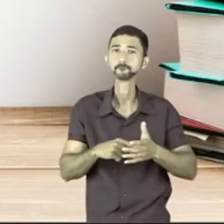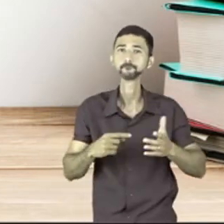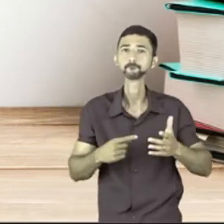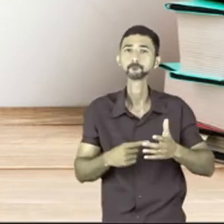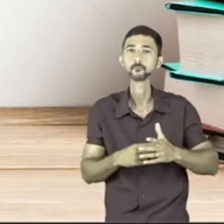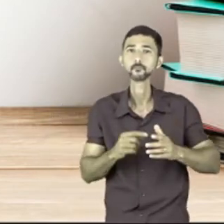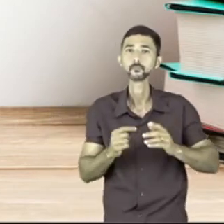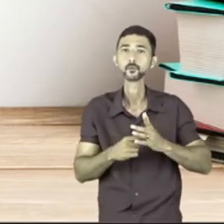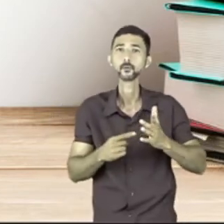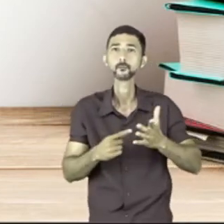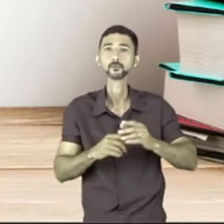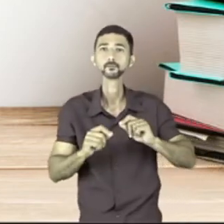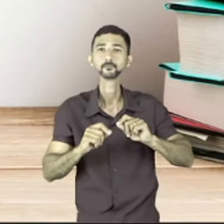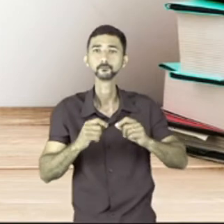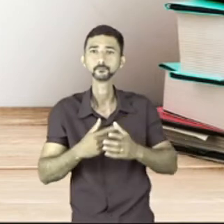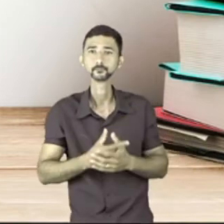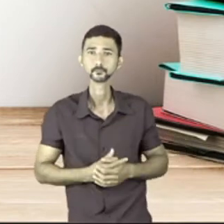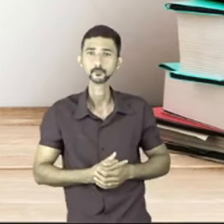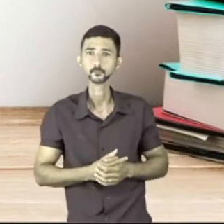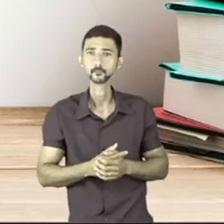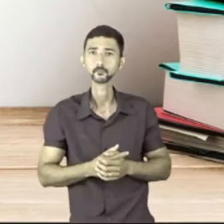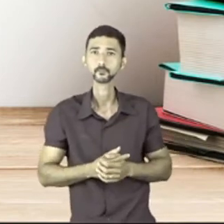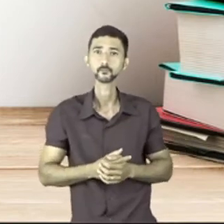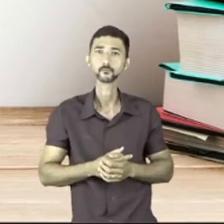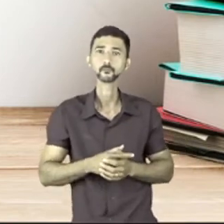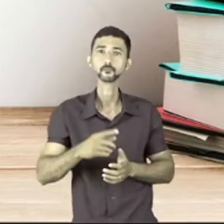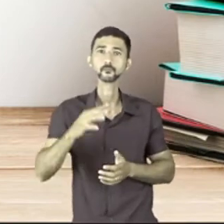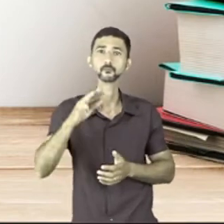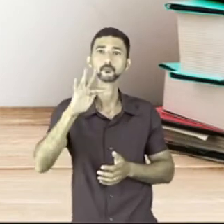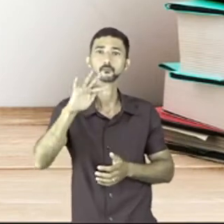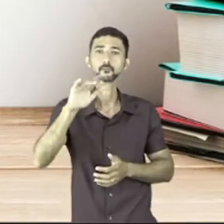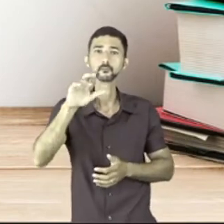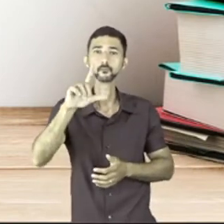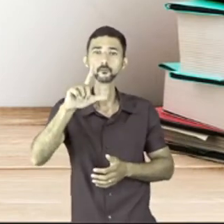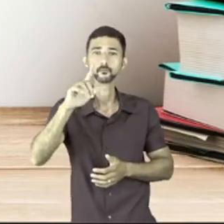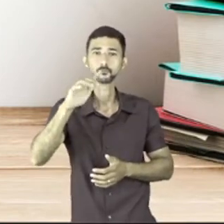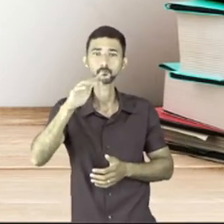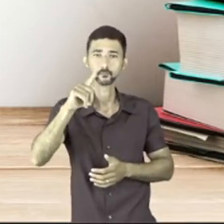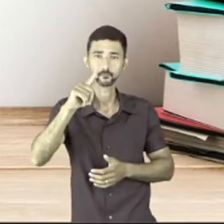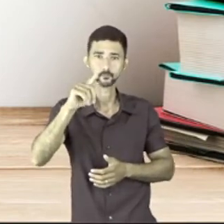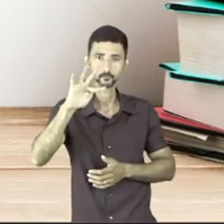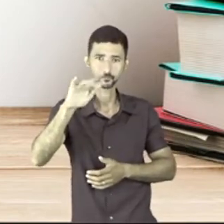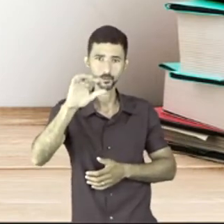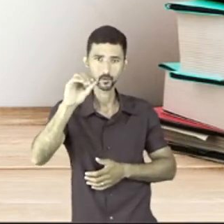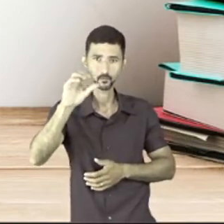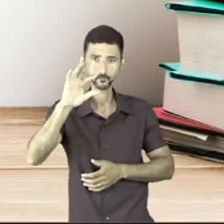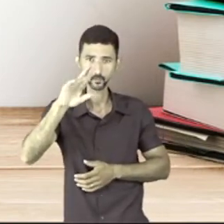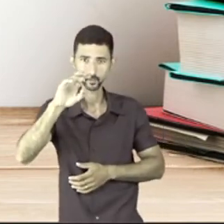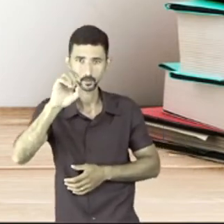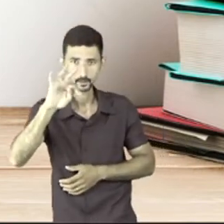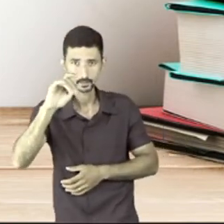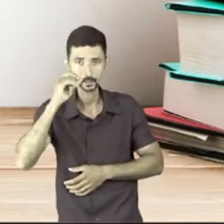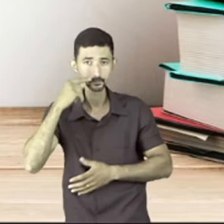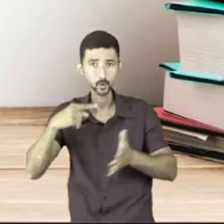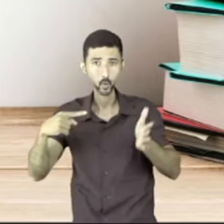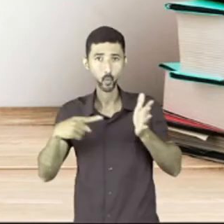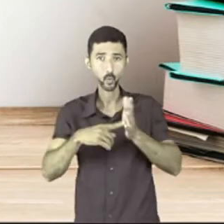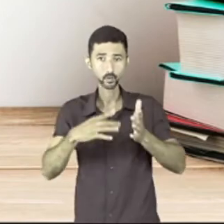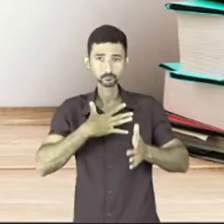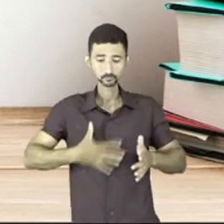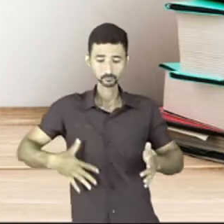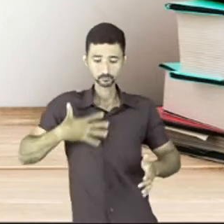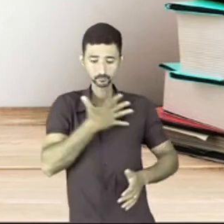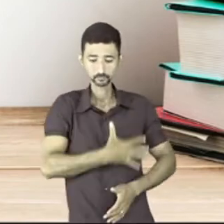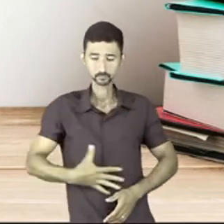um sabre, aliás é um florete, na ponta do florete, ao fazer contato com a área